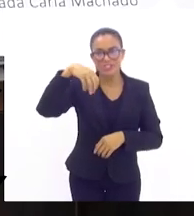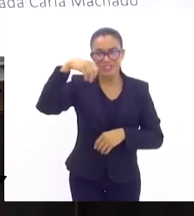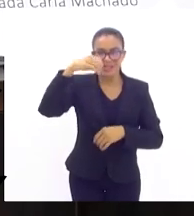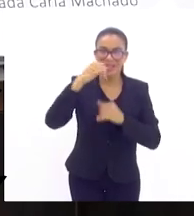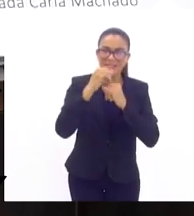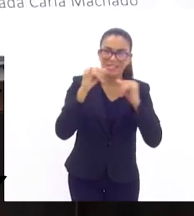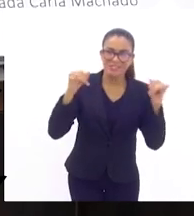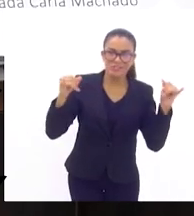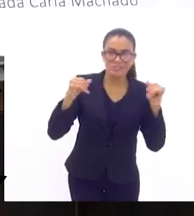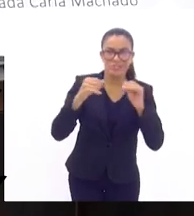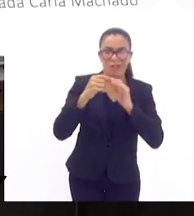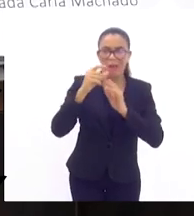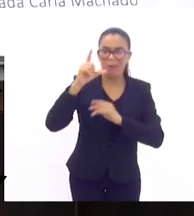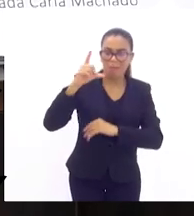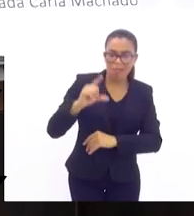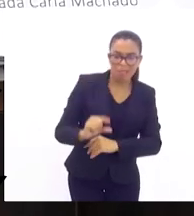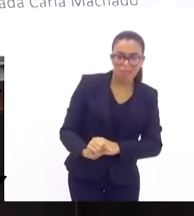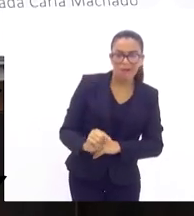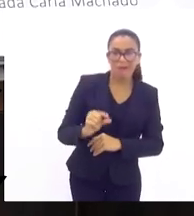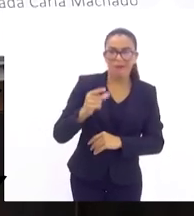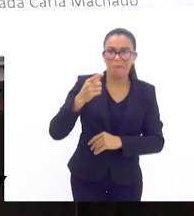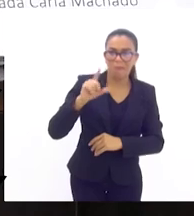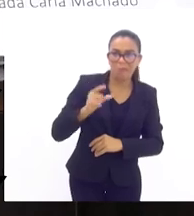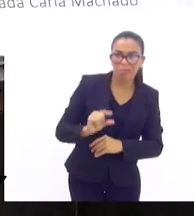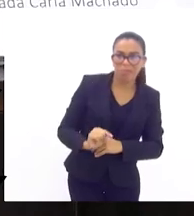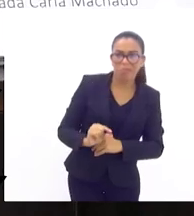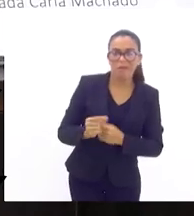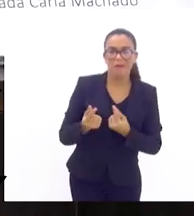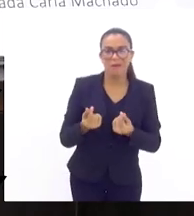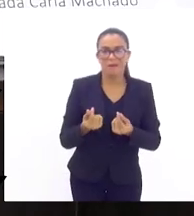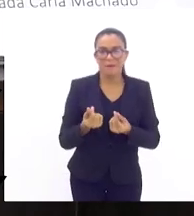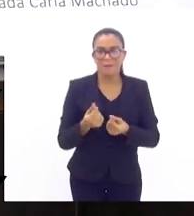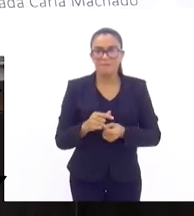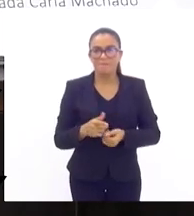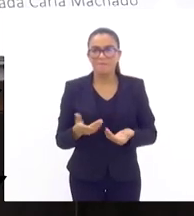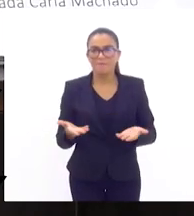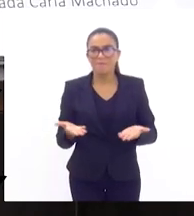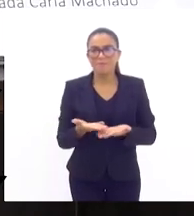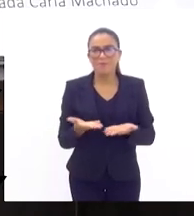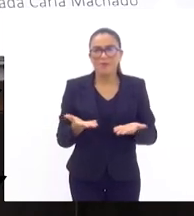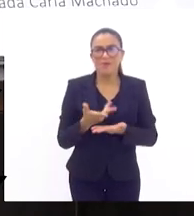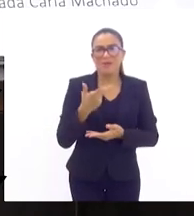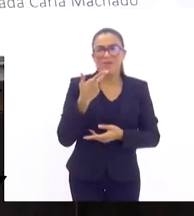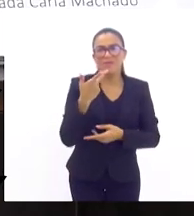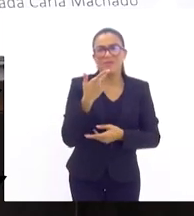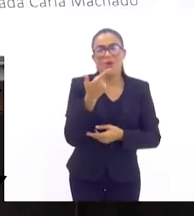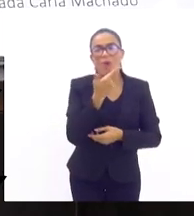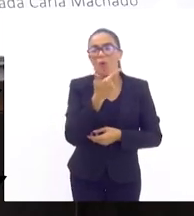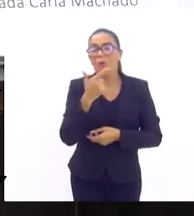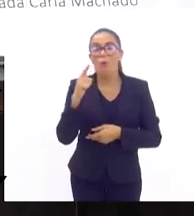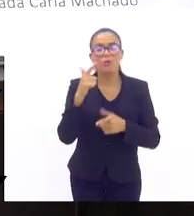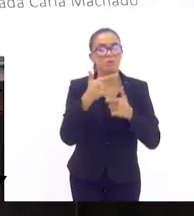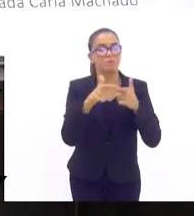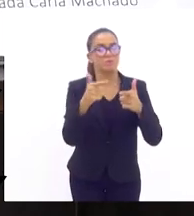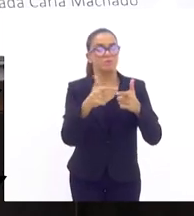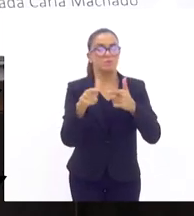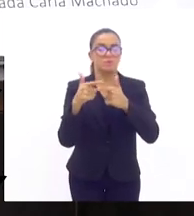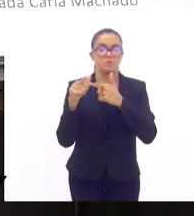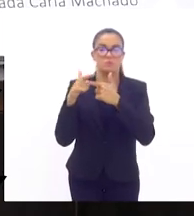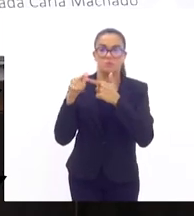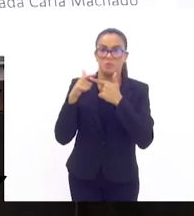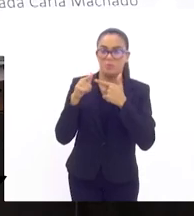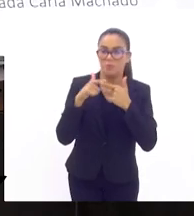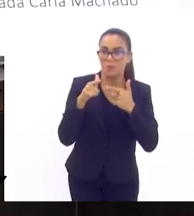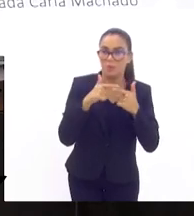o bom fornecimento, o abastecimento de água. Hoje a gente já viu aqui outros problemas sendo